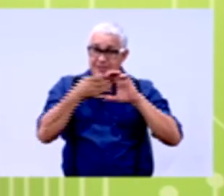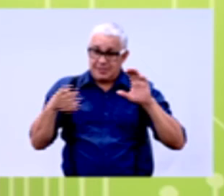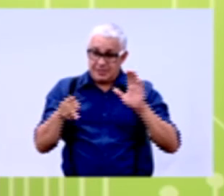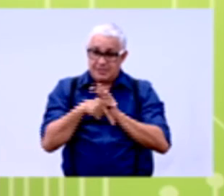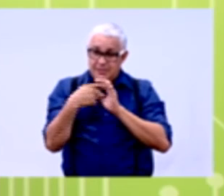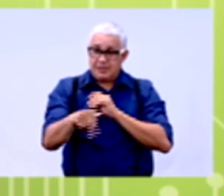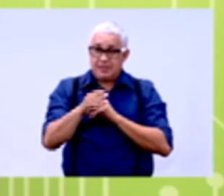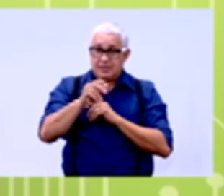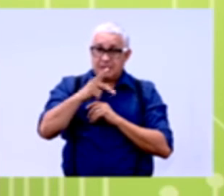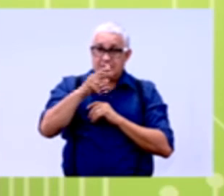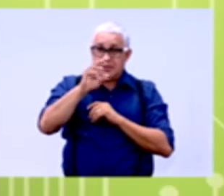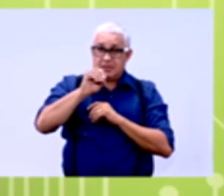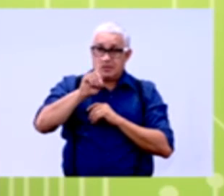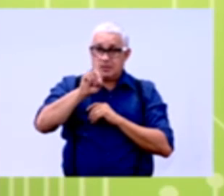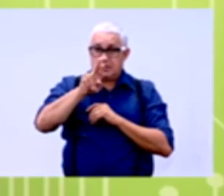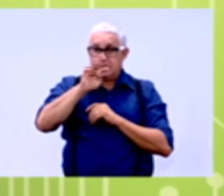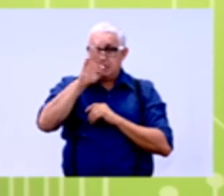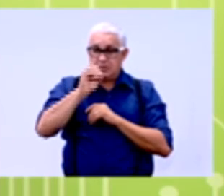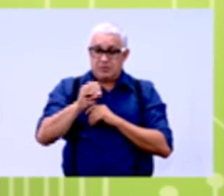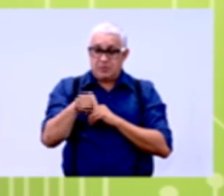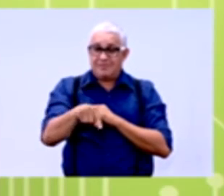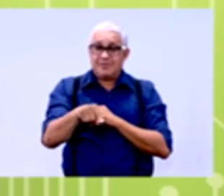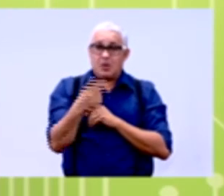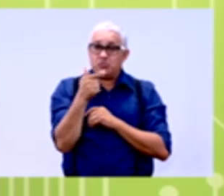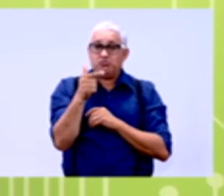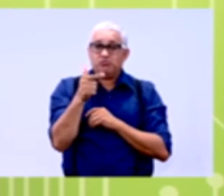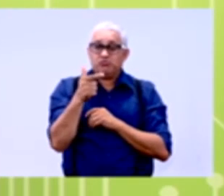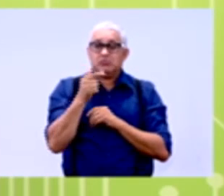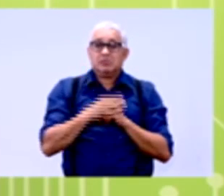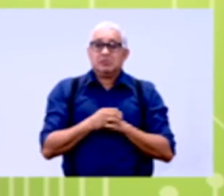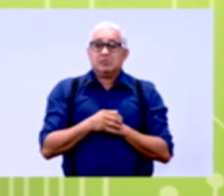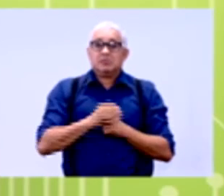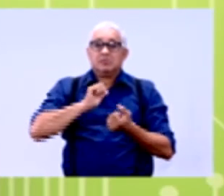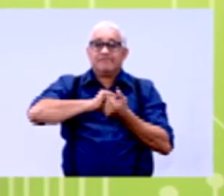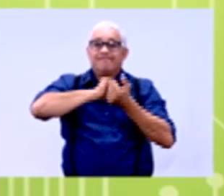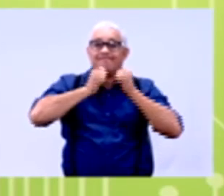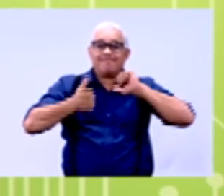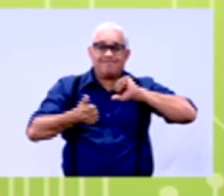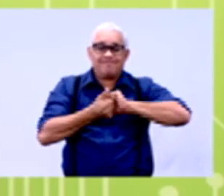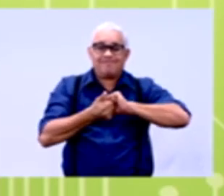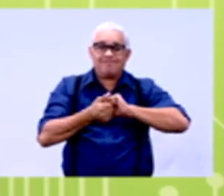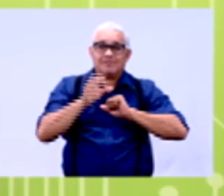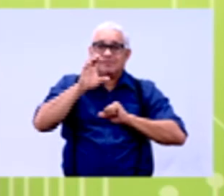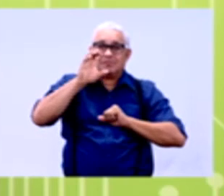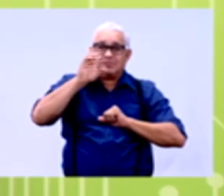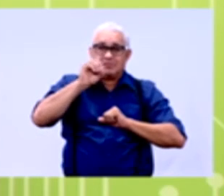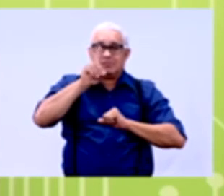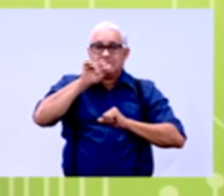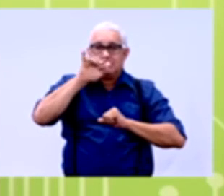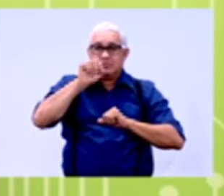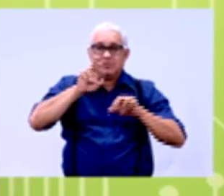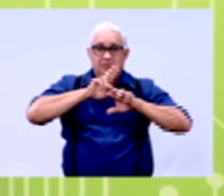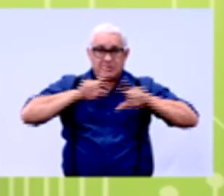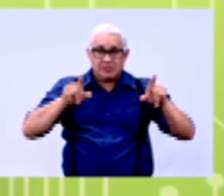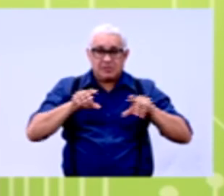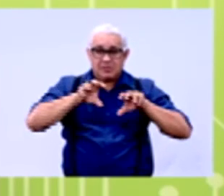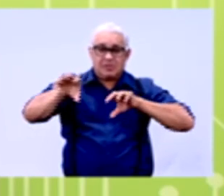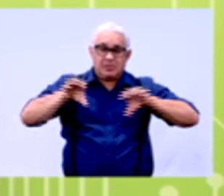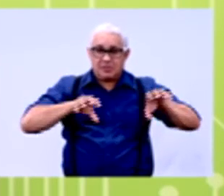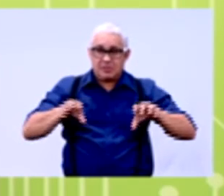produto, ela não estará de forma codificada ou separada de